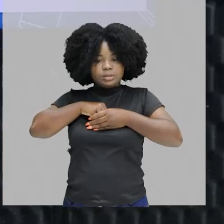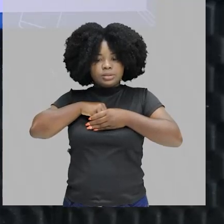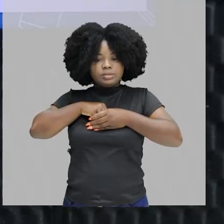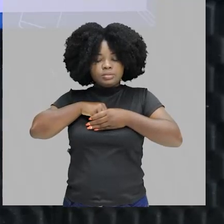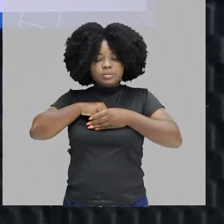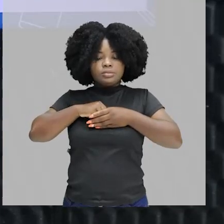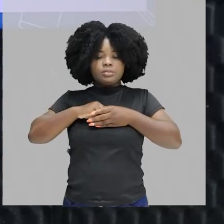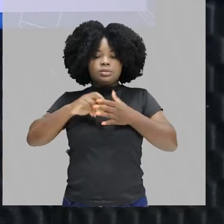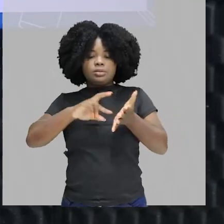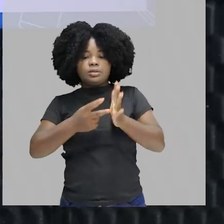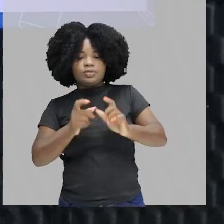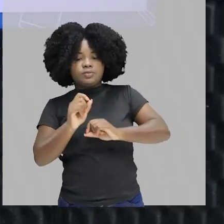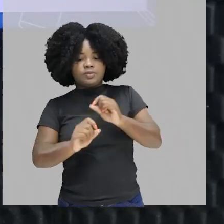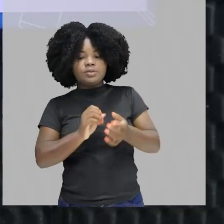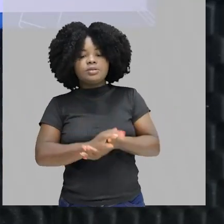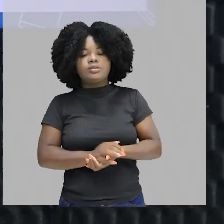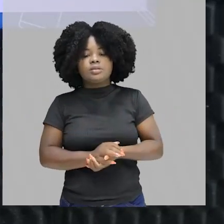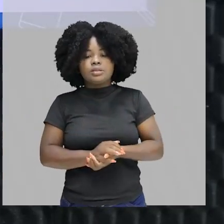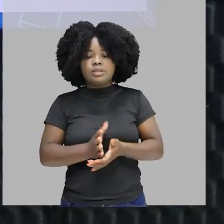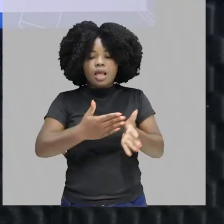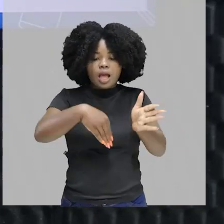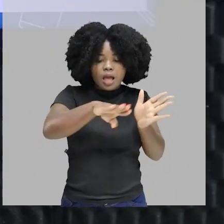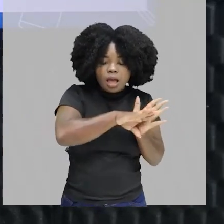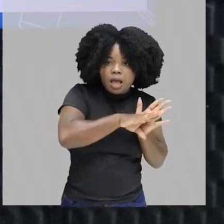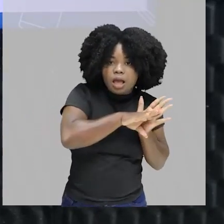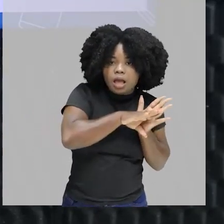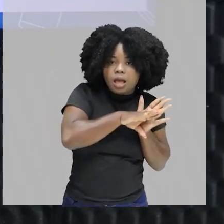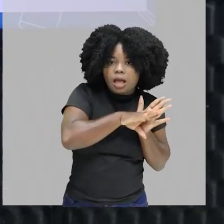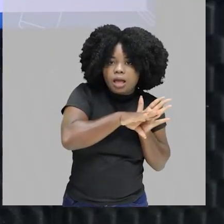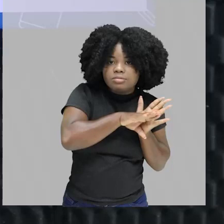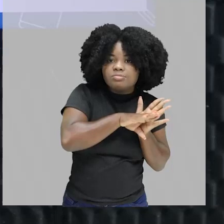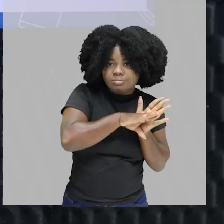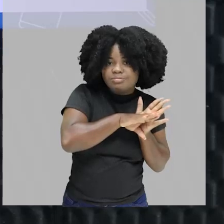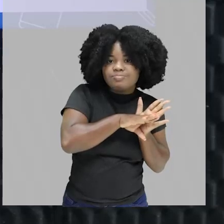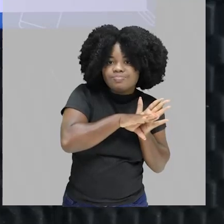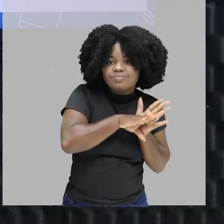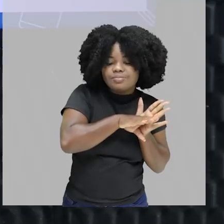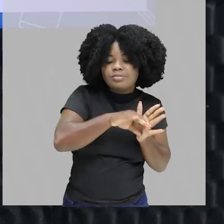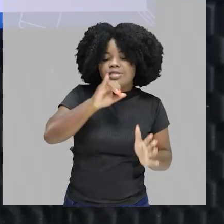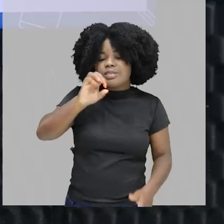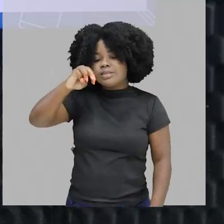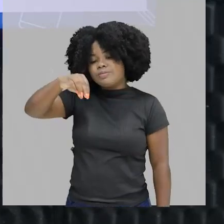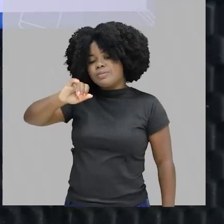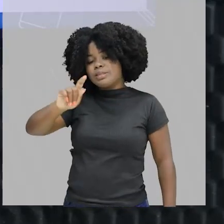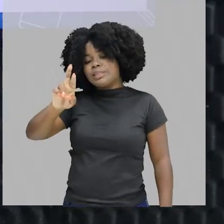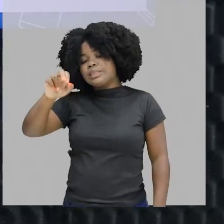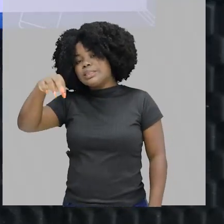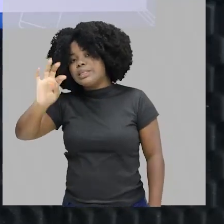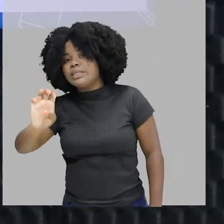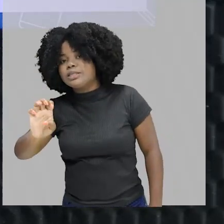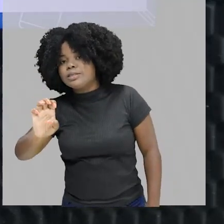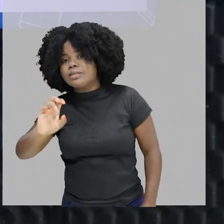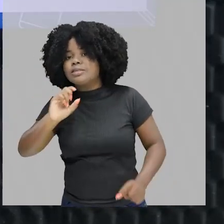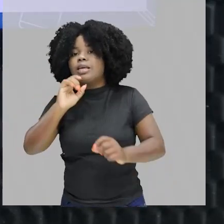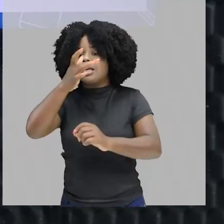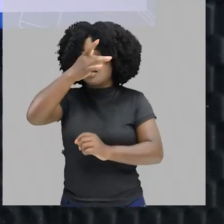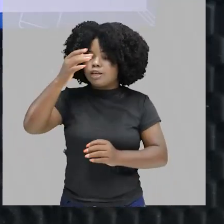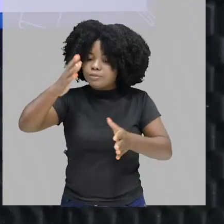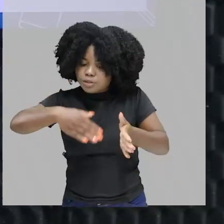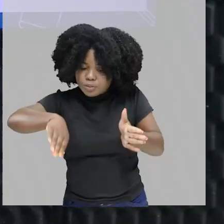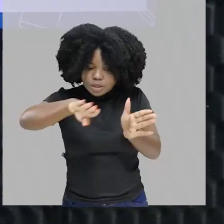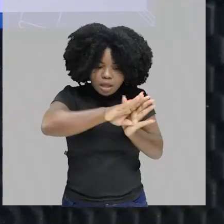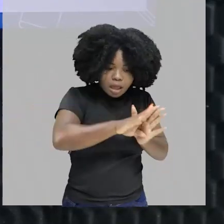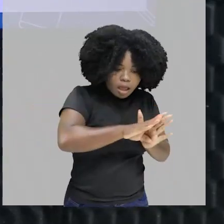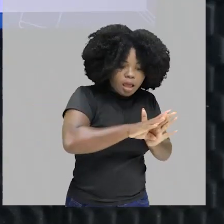internaliza significa que está chegando, tá, galera? Então, o imigrante é aquele que chega em um território,